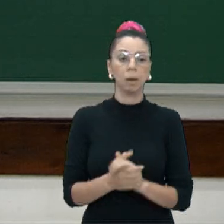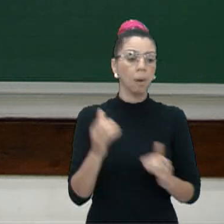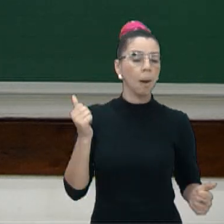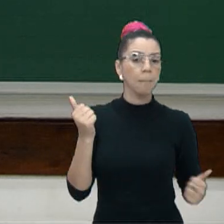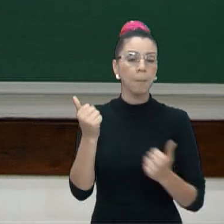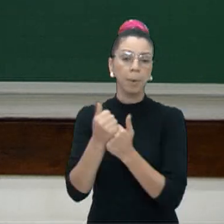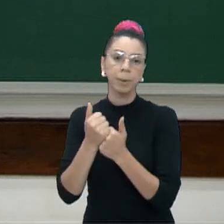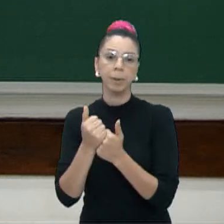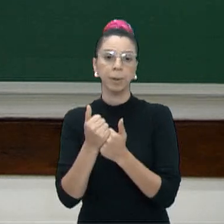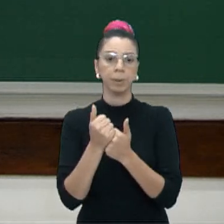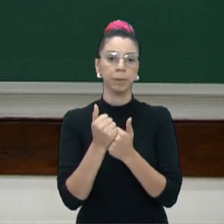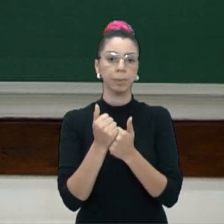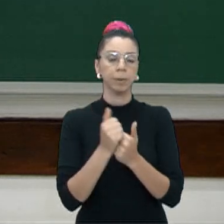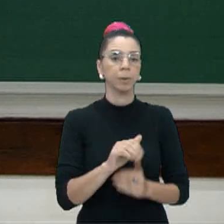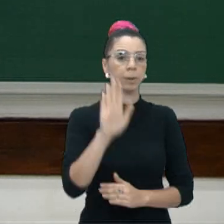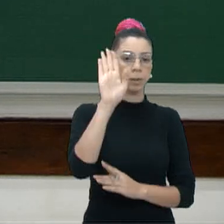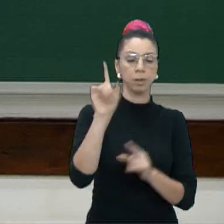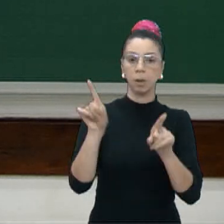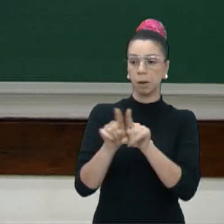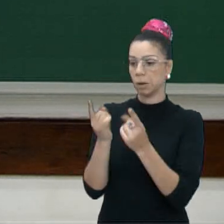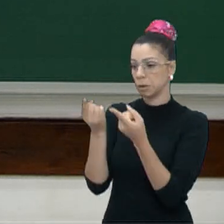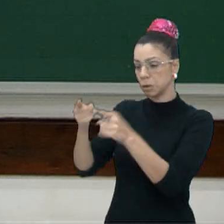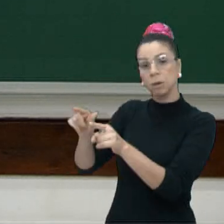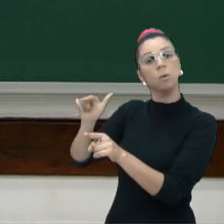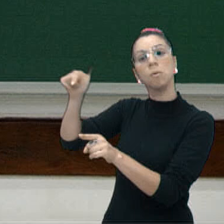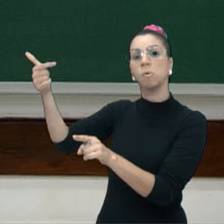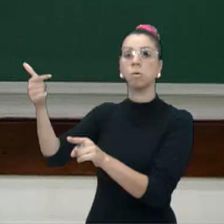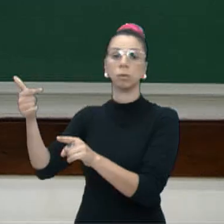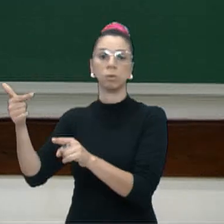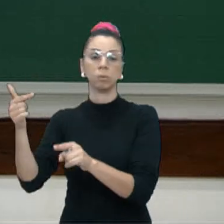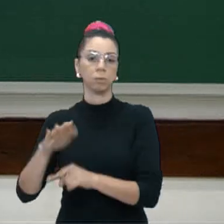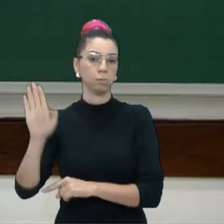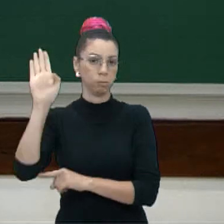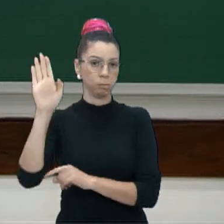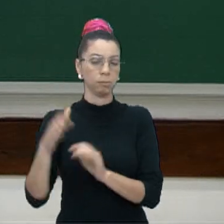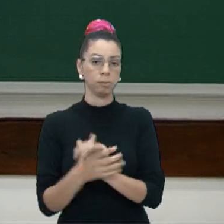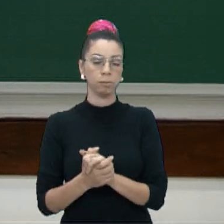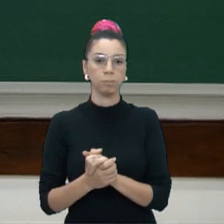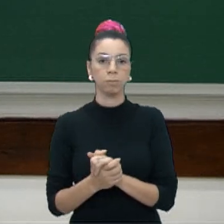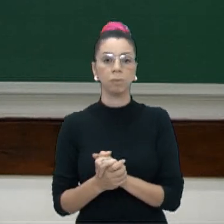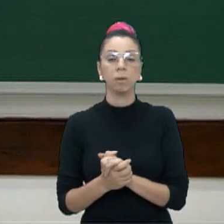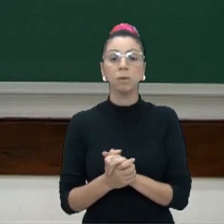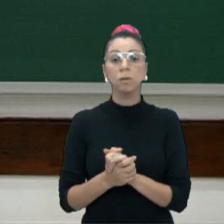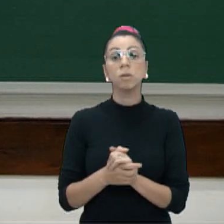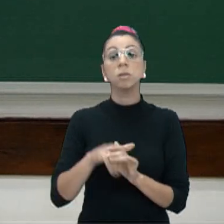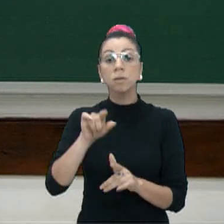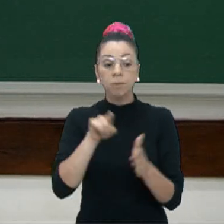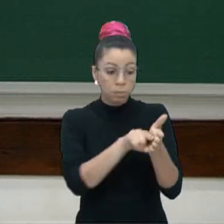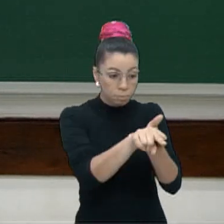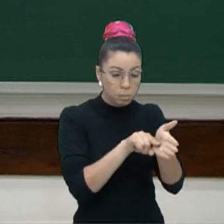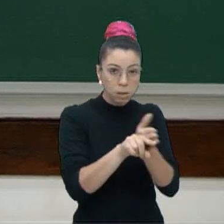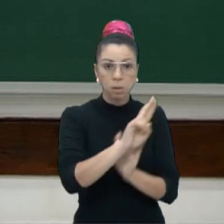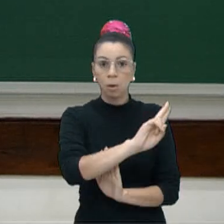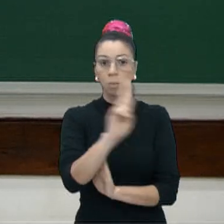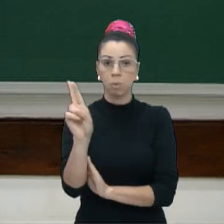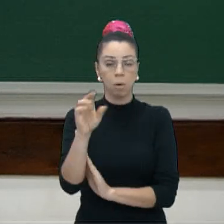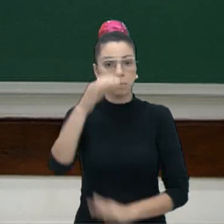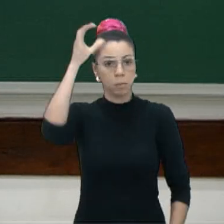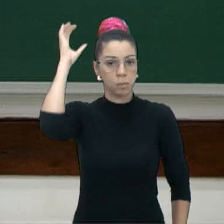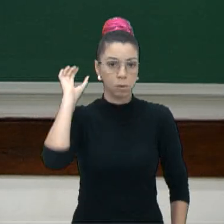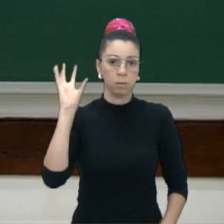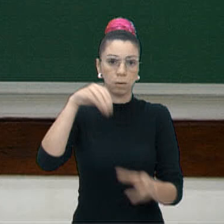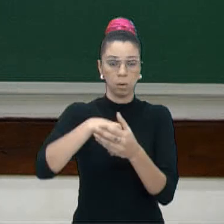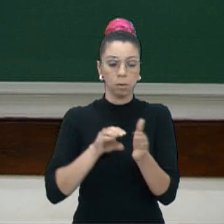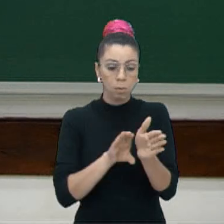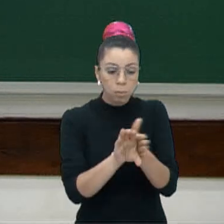outros, tanto que hoje, se vocês colocarem no Google lá, Noah Chomsky, as principais matérias que irão aparecer